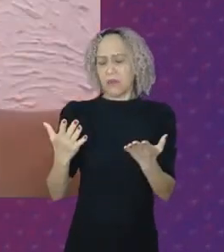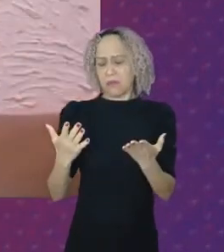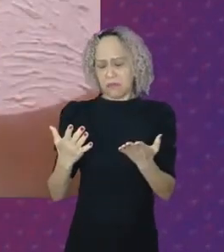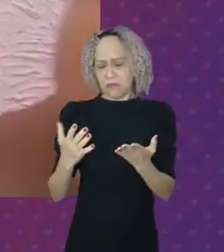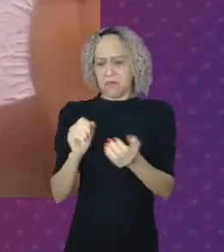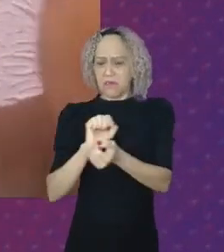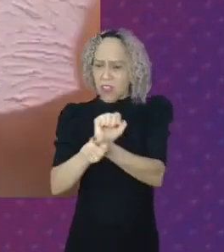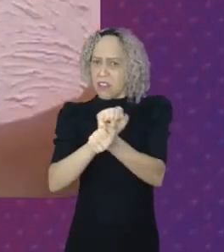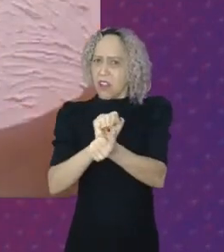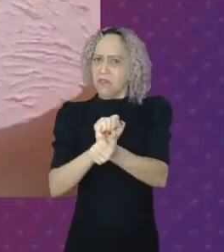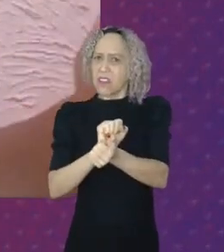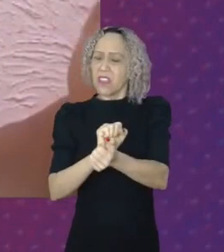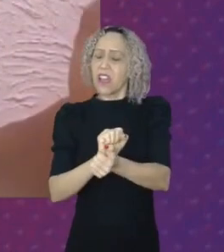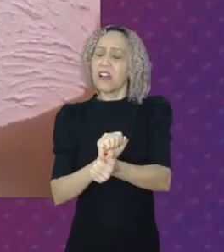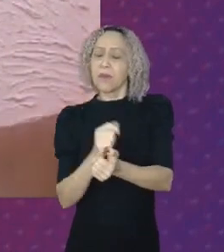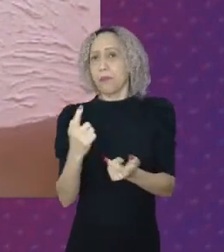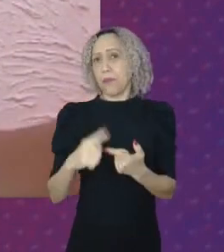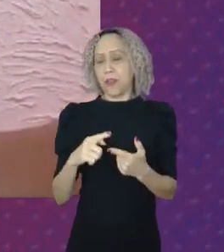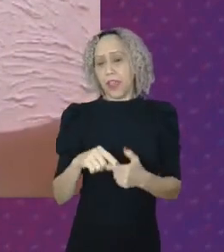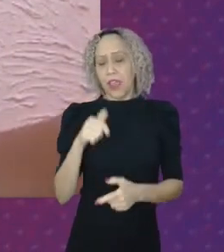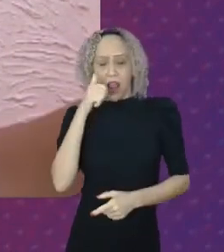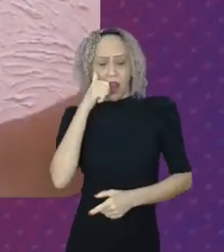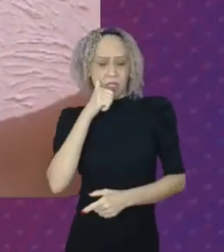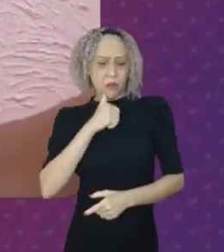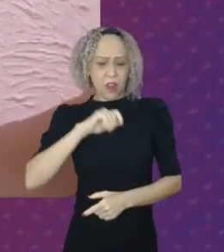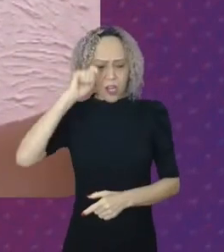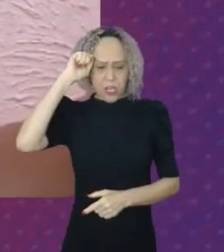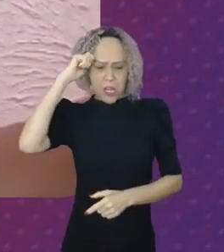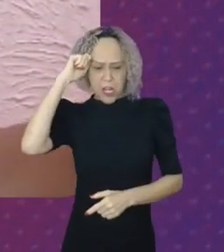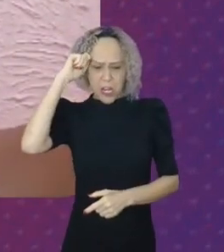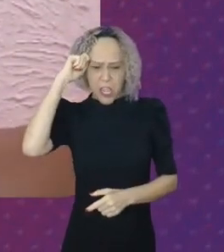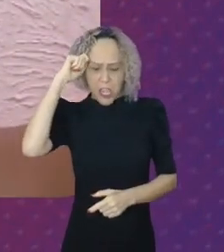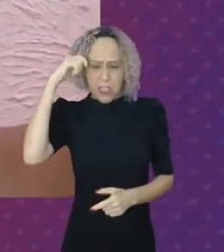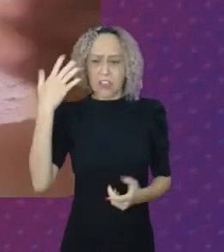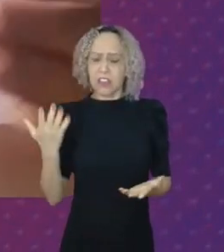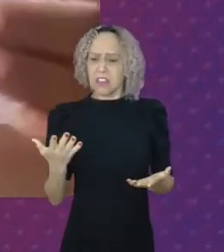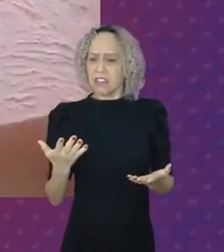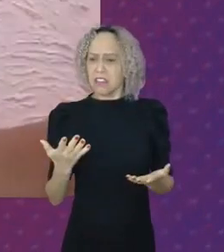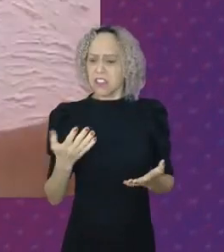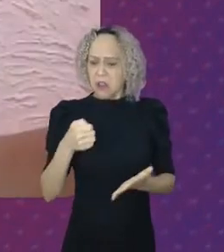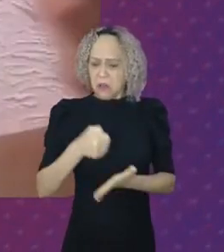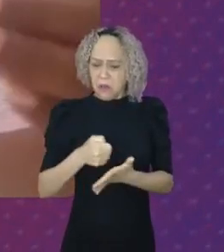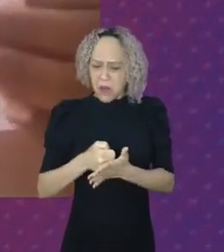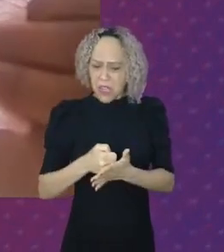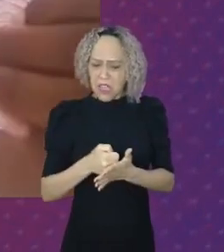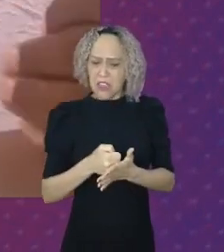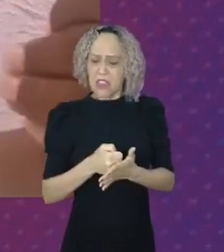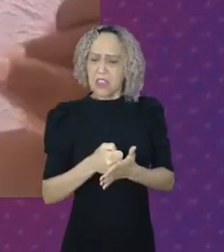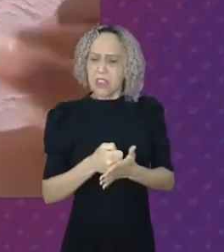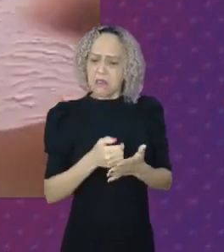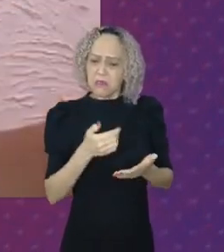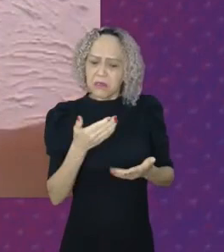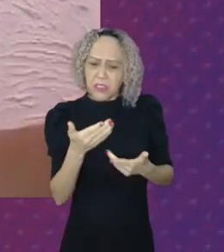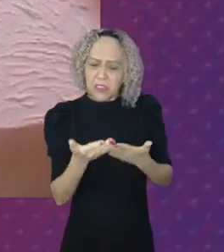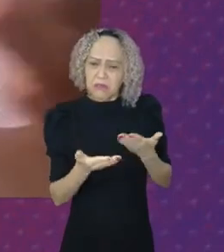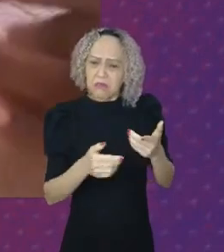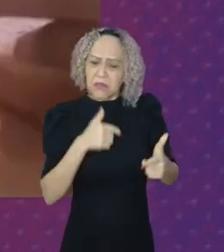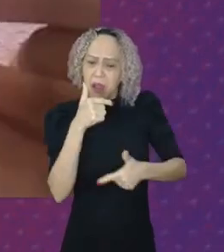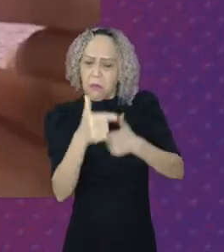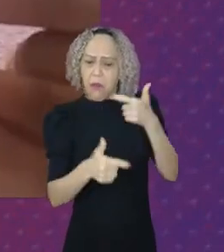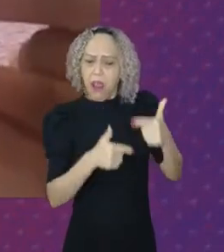tinham obrigação de servir os seus senhores e suas senhoras, e o tempo foi passando, mas a mídia,